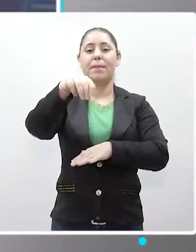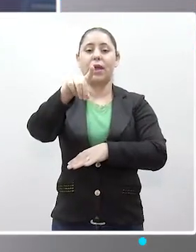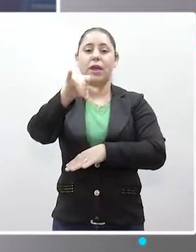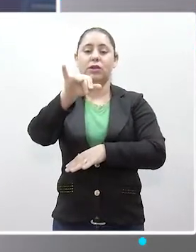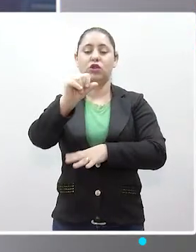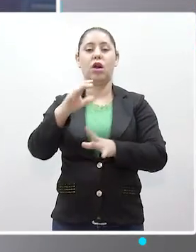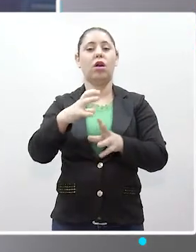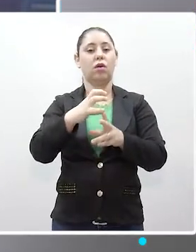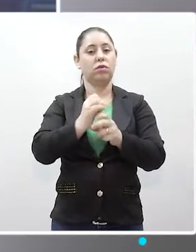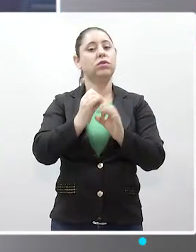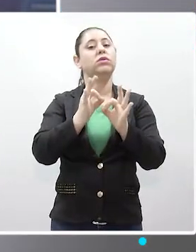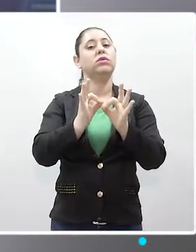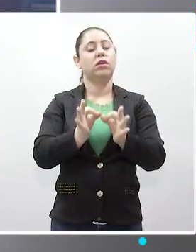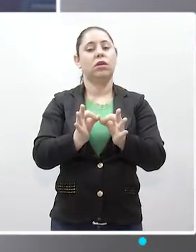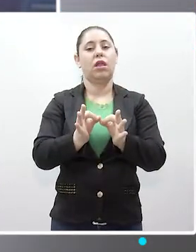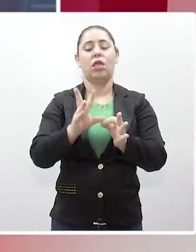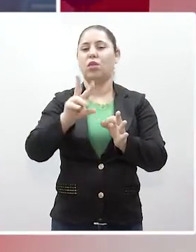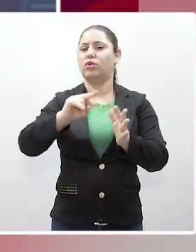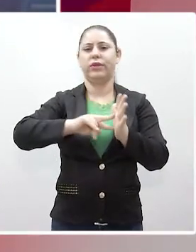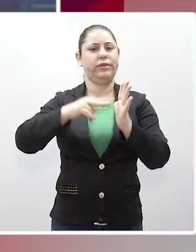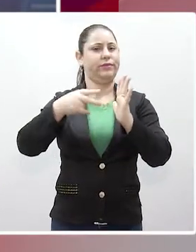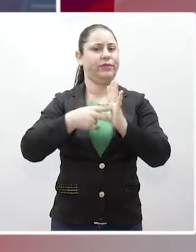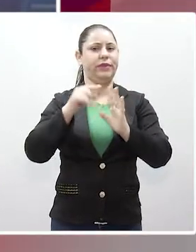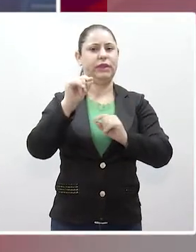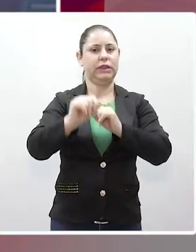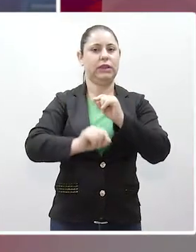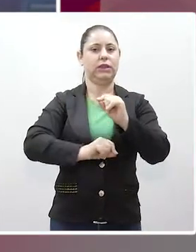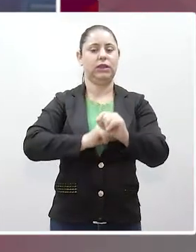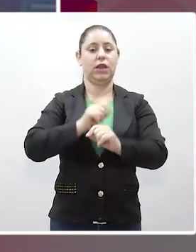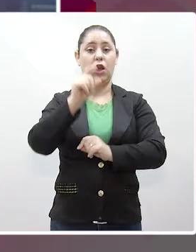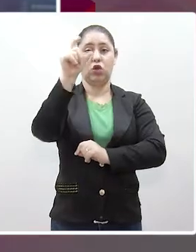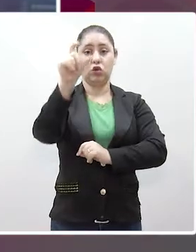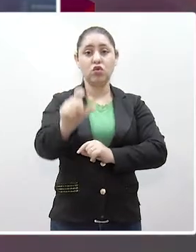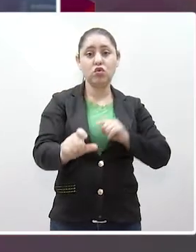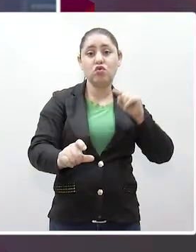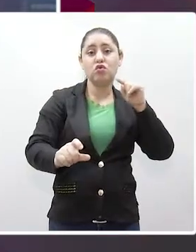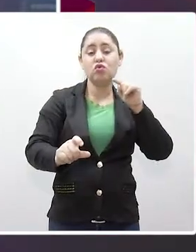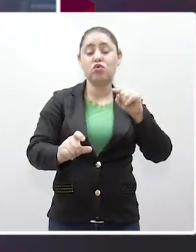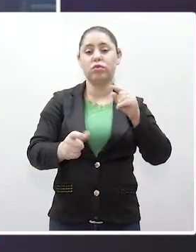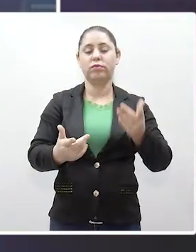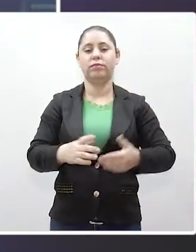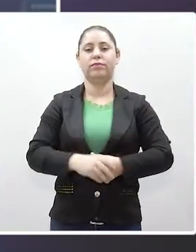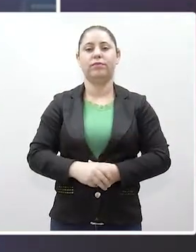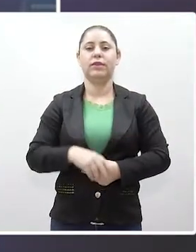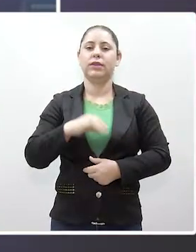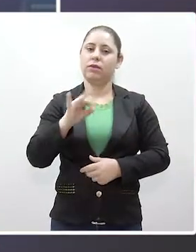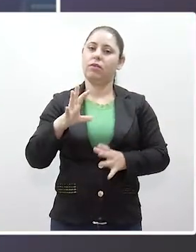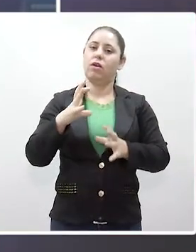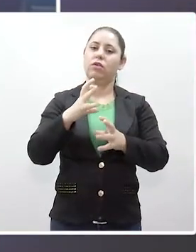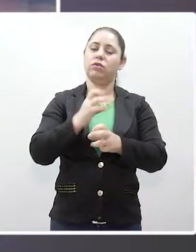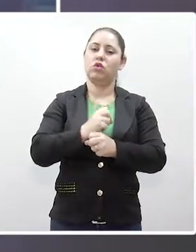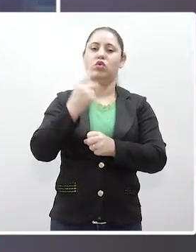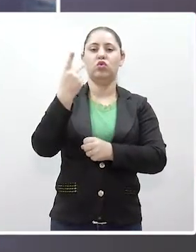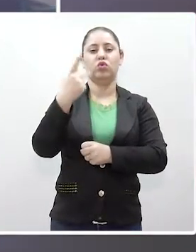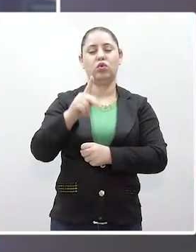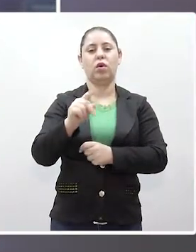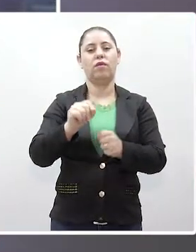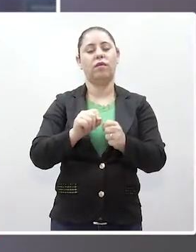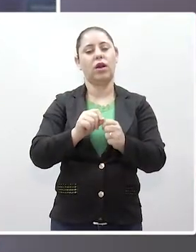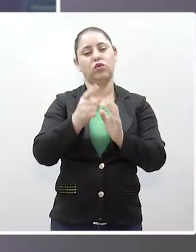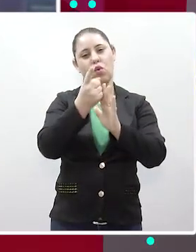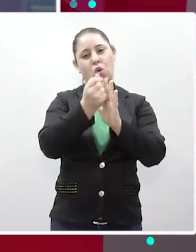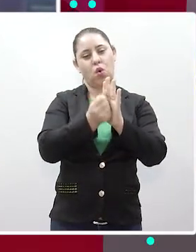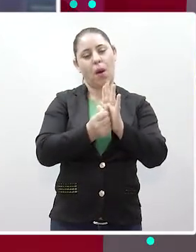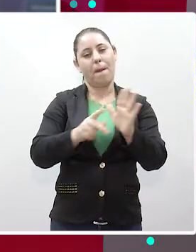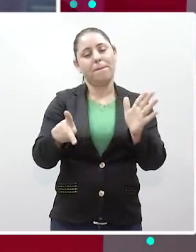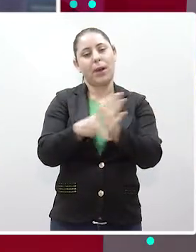direitinho, corretamente, mas ele é uma média, não significa necessariamente que é a sua inflação. Então, se você quiser calcular a sua inflação, você faz um